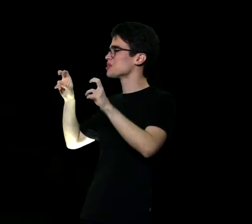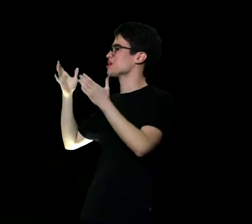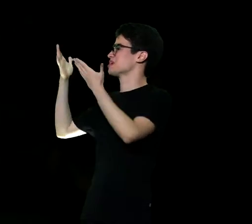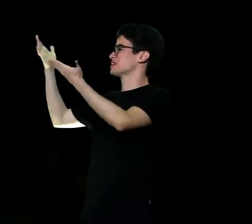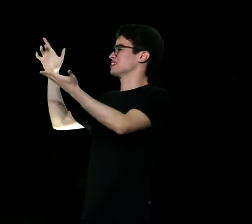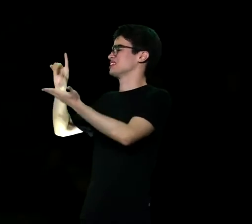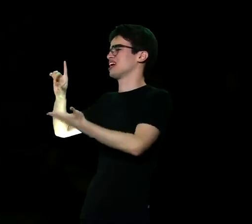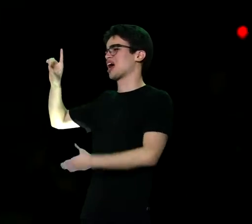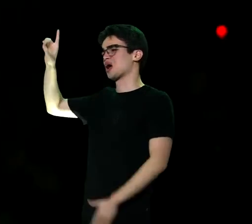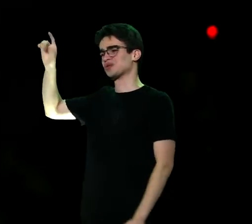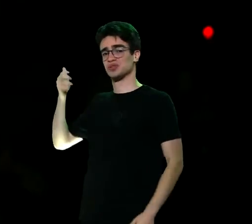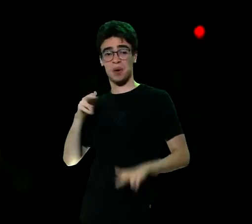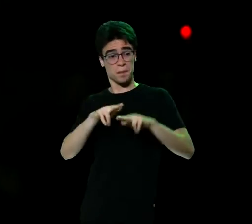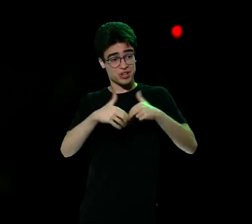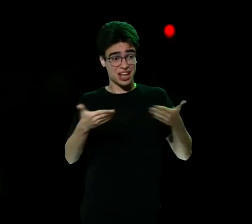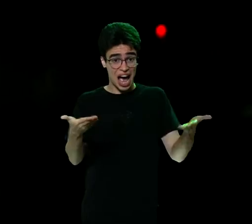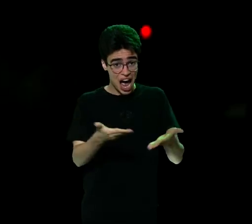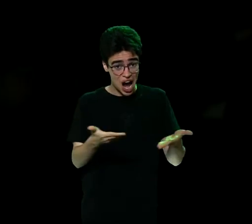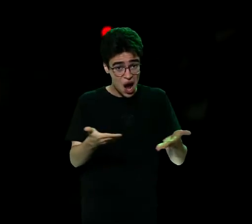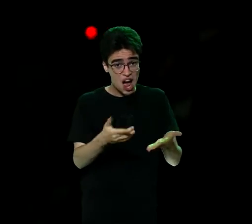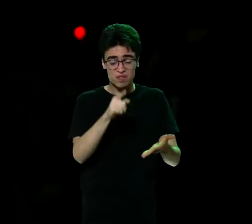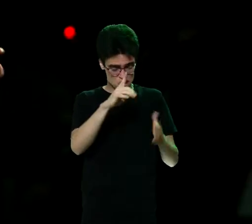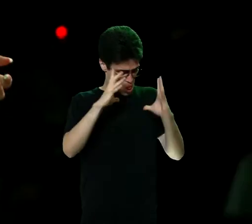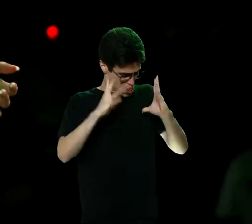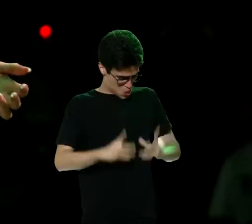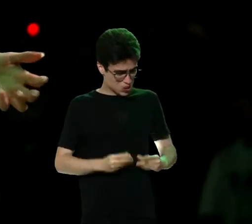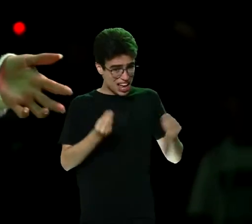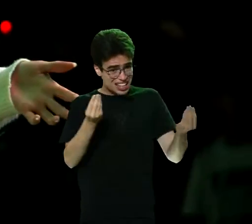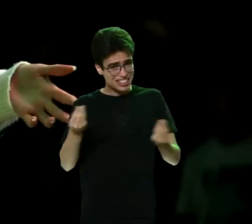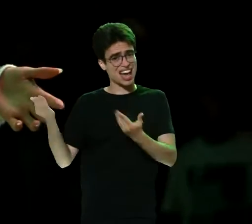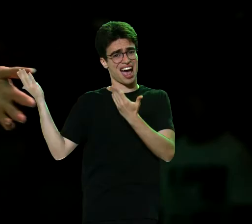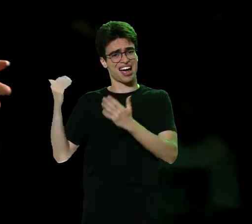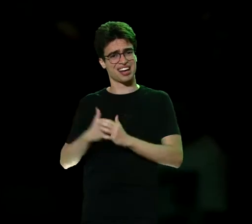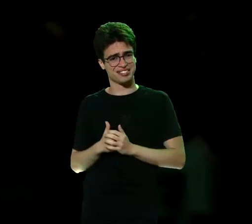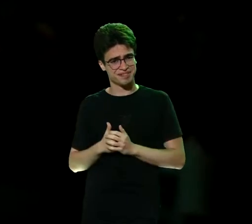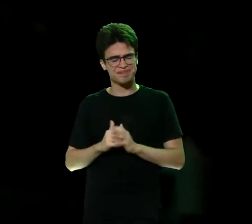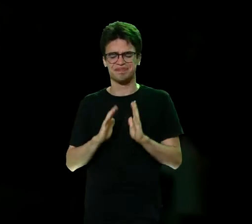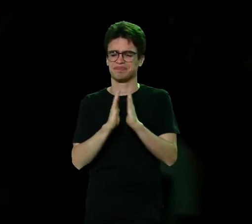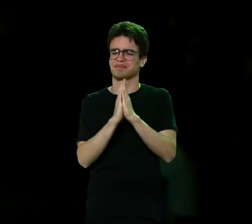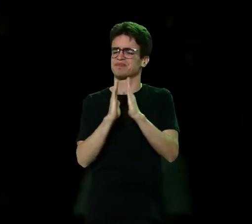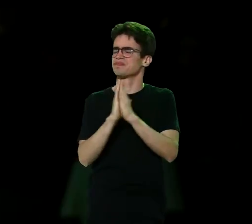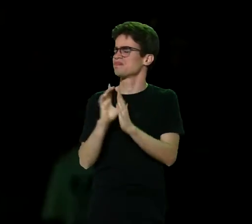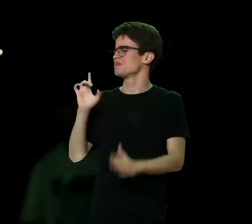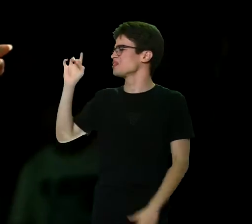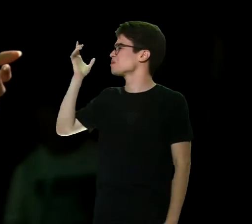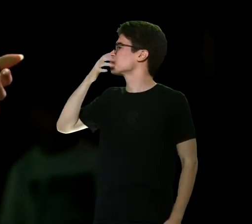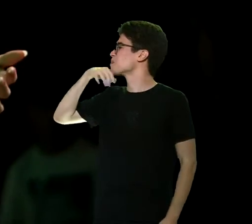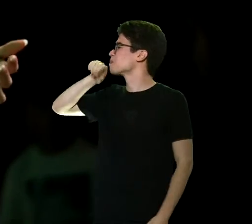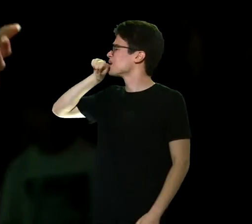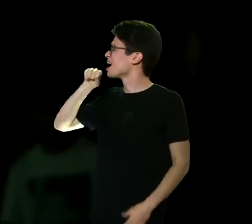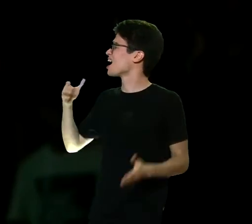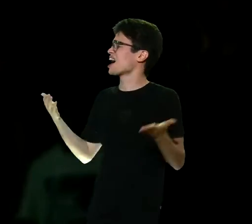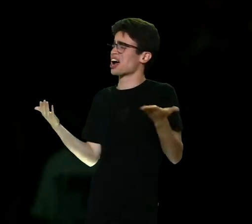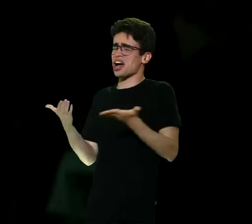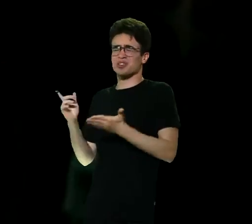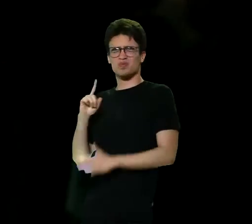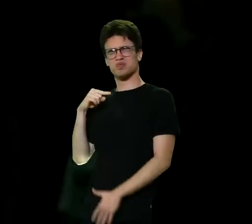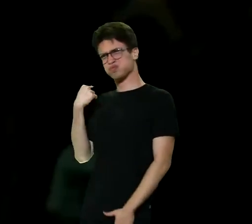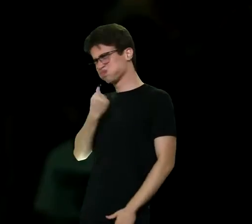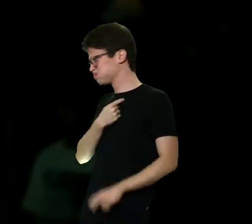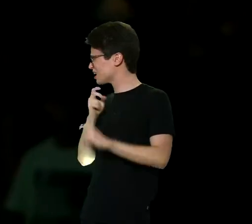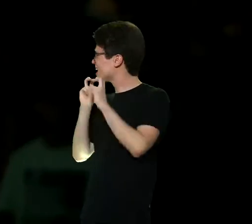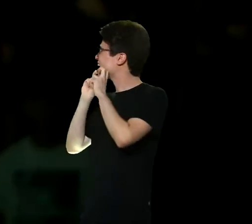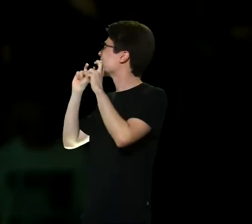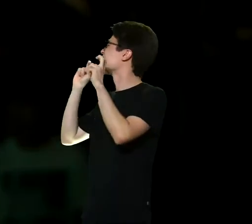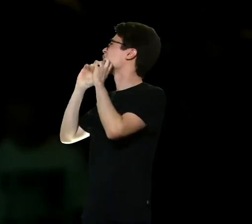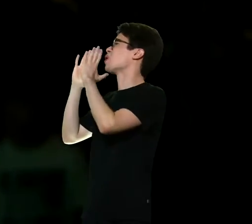vai entregar tudo isso. Pai, nós clamamos agora, Deus. Deus, nos perdoa pela nossa